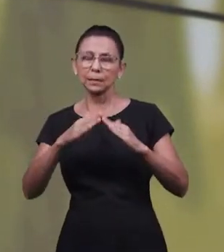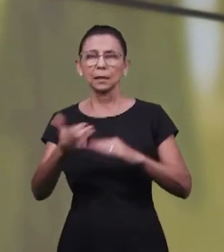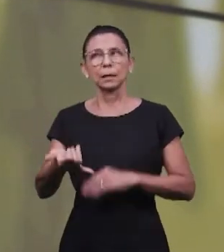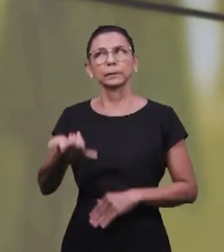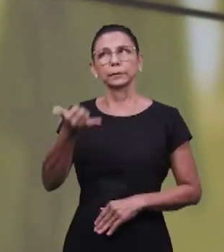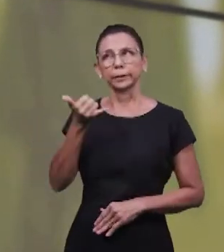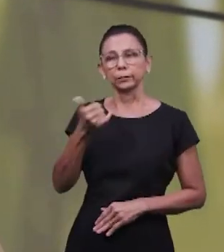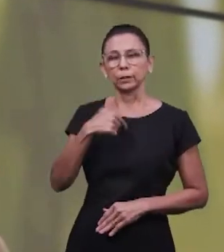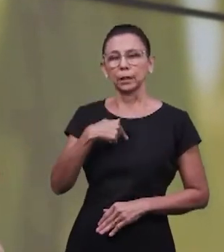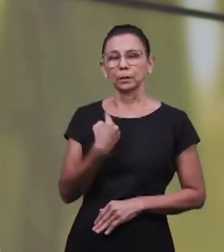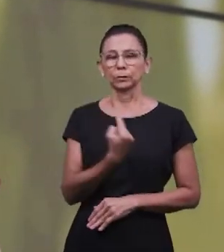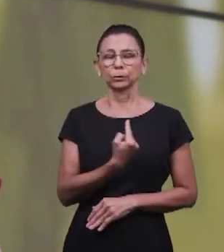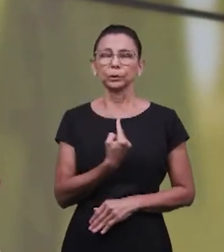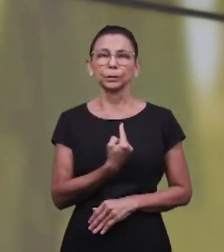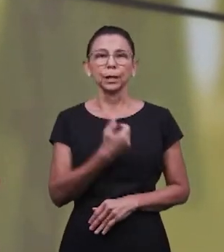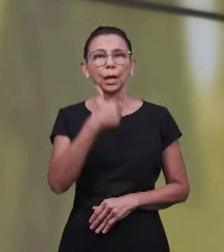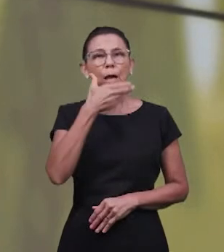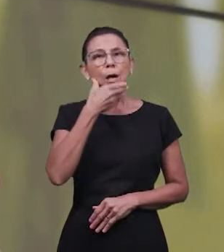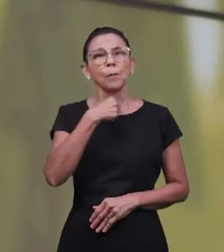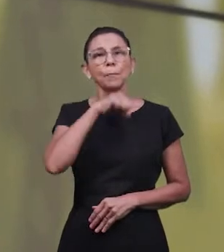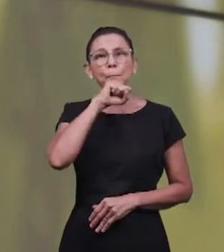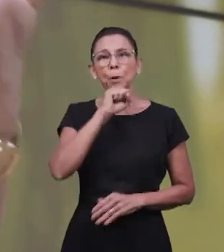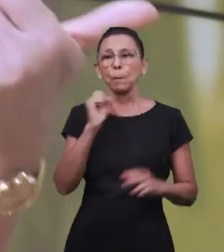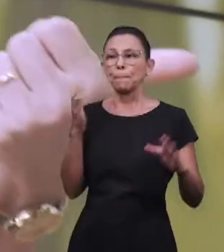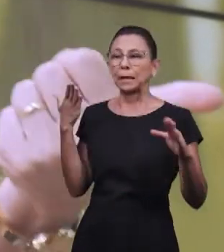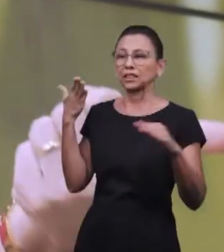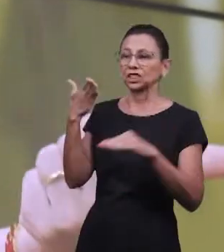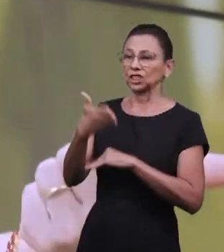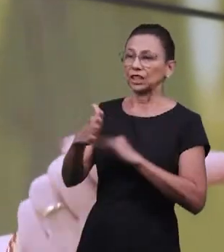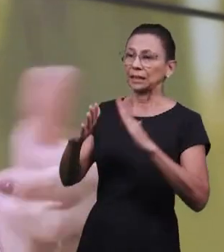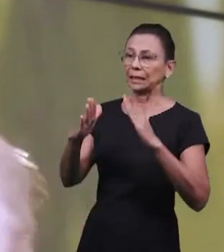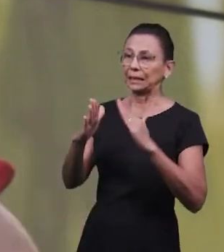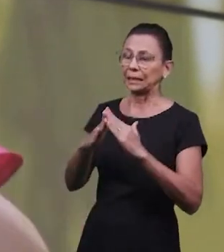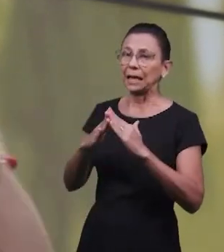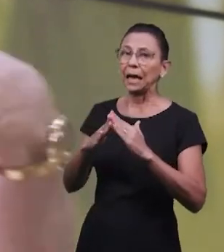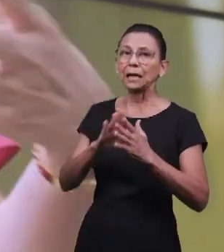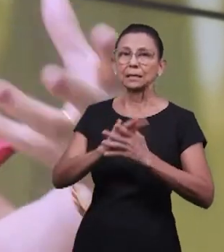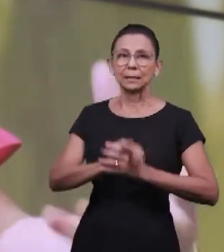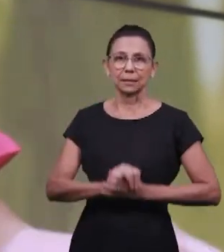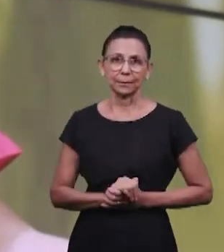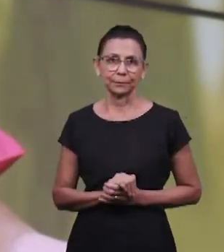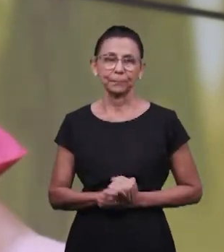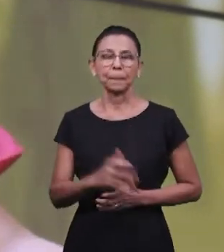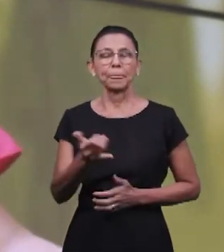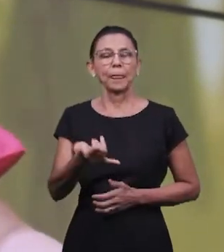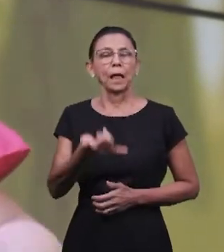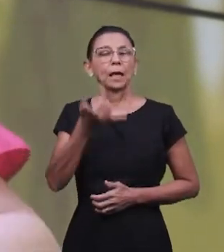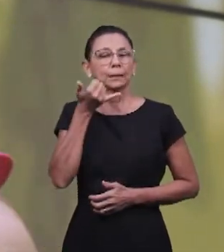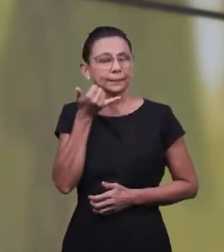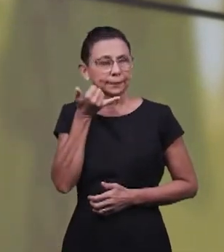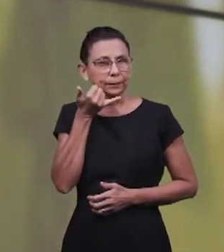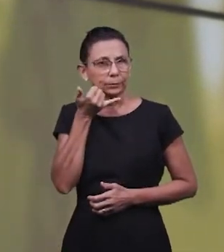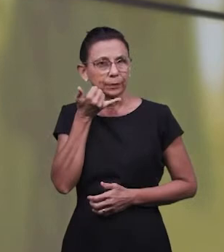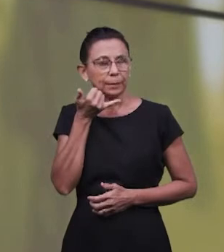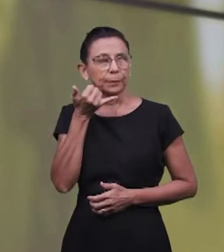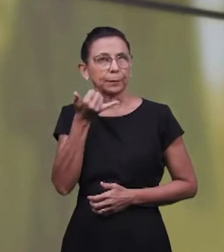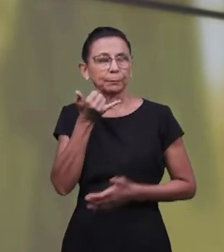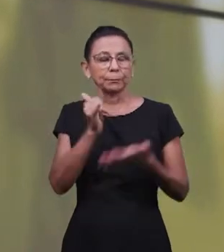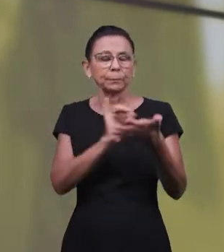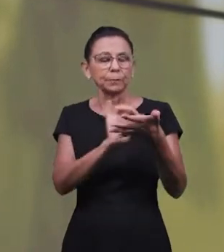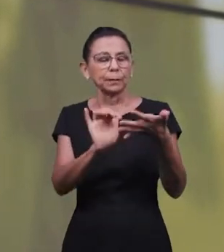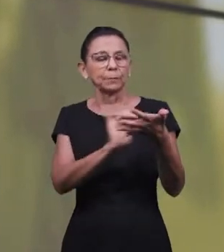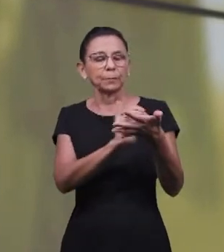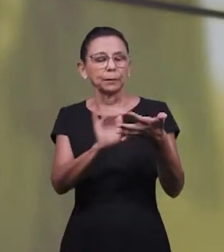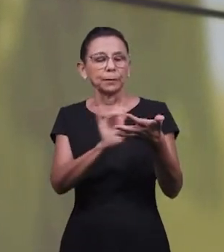no celular. Quando descarrega a bateria, ele vai pedir a mãe para brincar. A mãe está nos afazeres domésticos e manda chamar o pai.